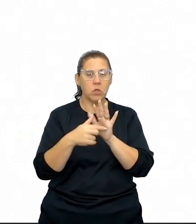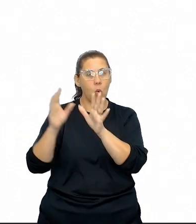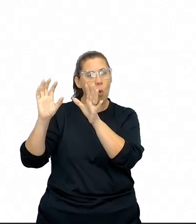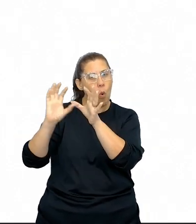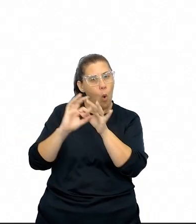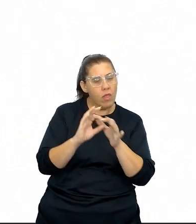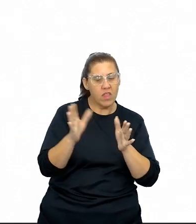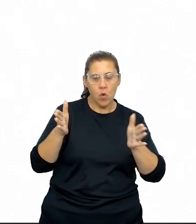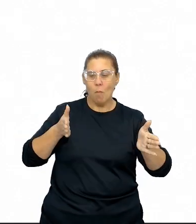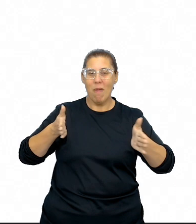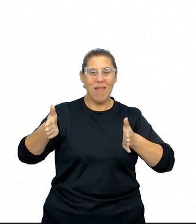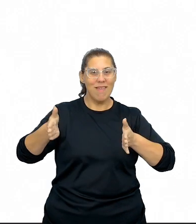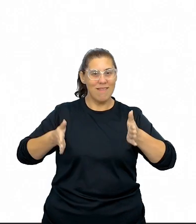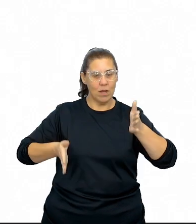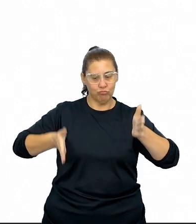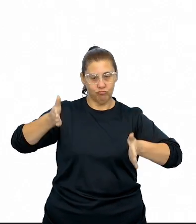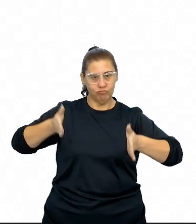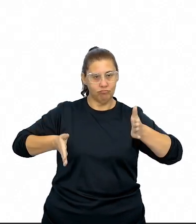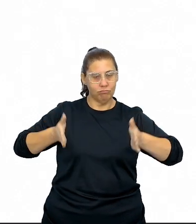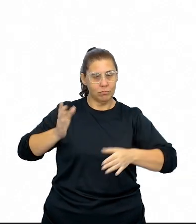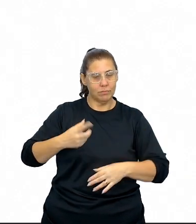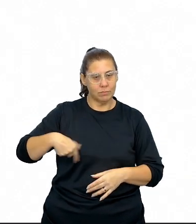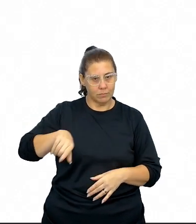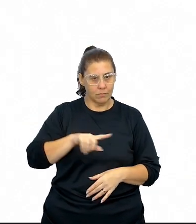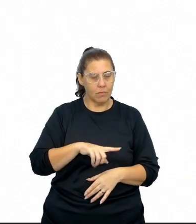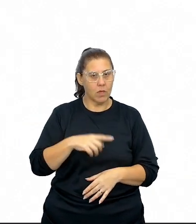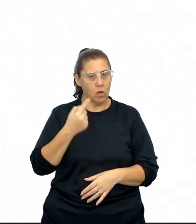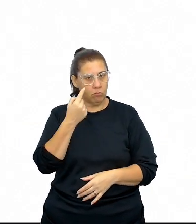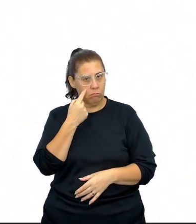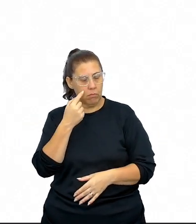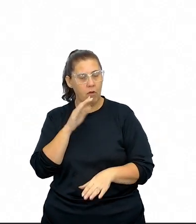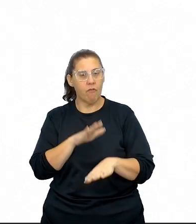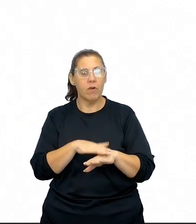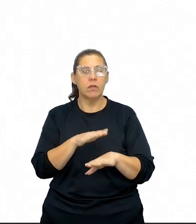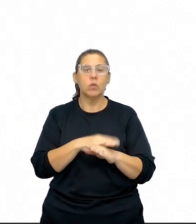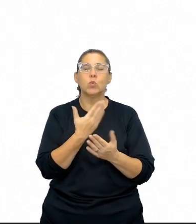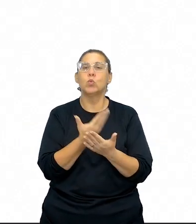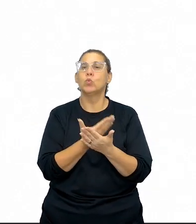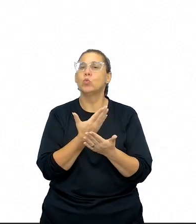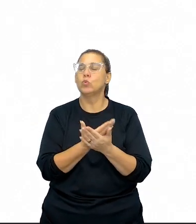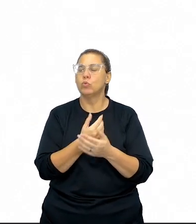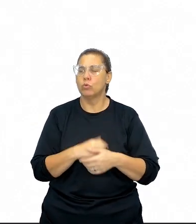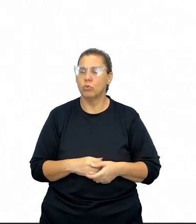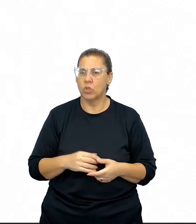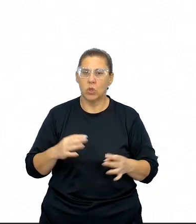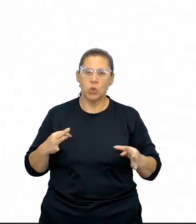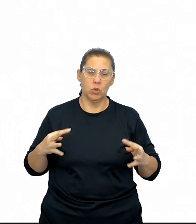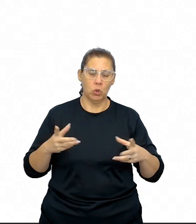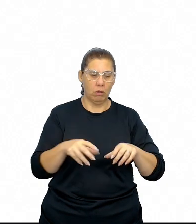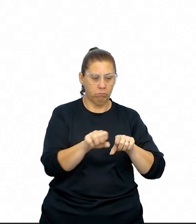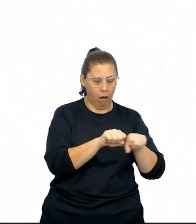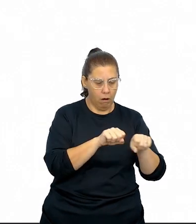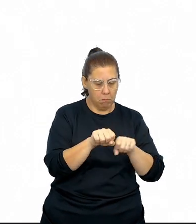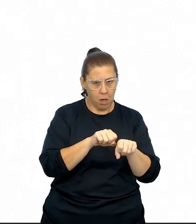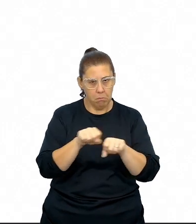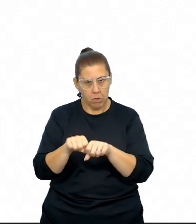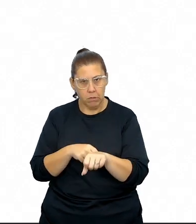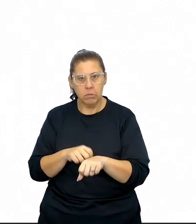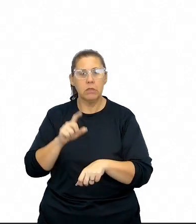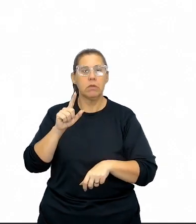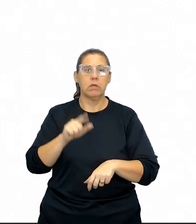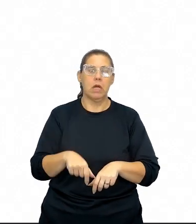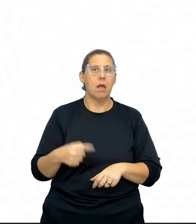e o período no qual nós estamos dedicando os nossos estudos, uma vez que toda a nossa formação ela